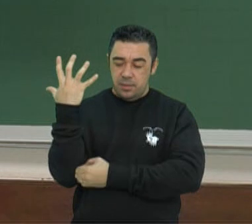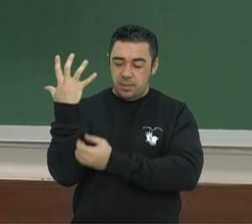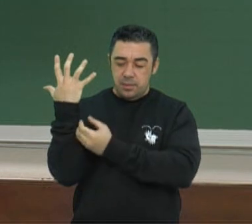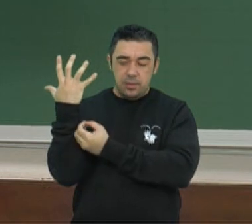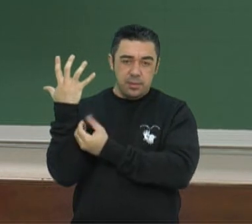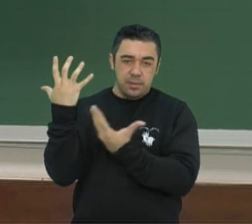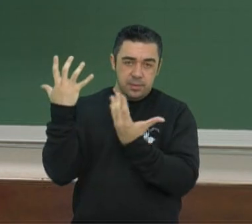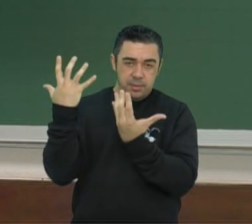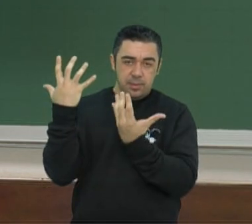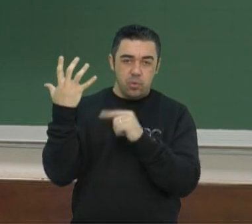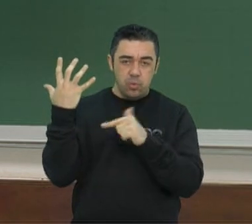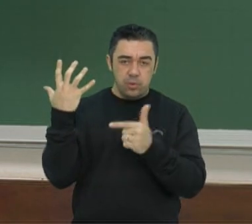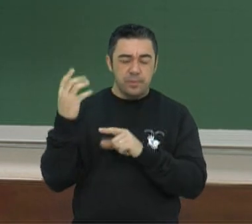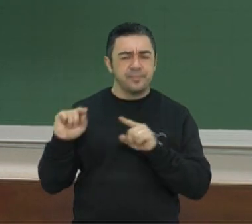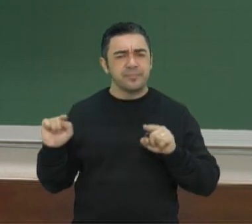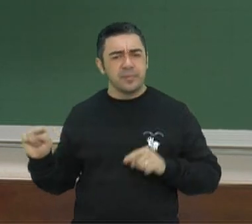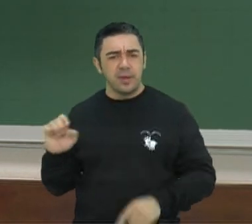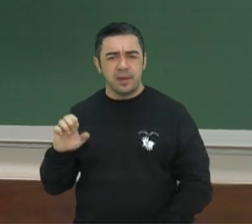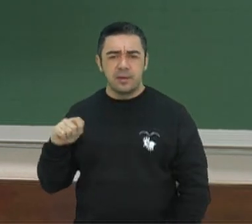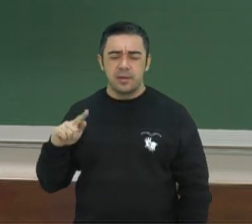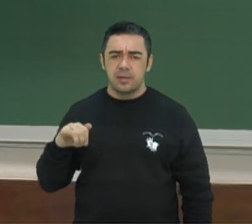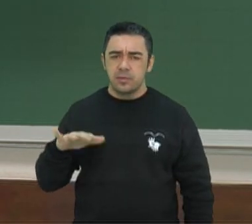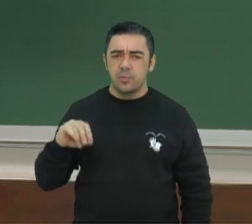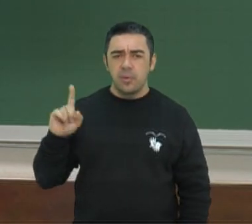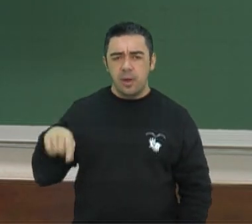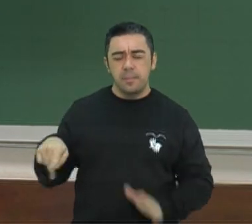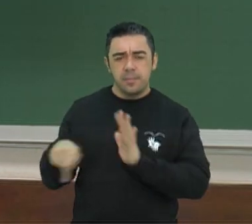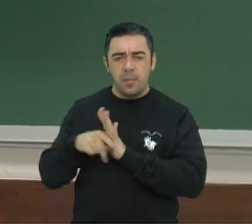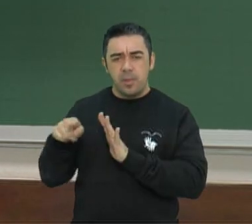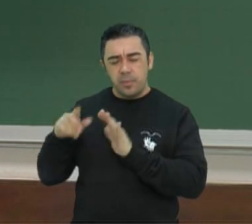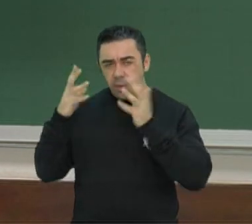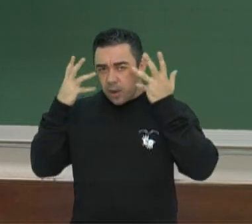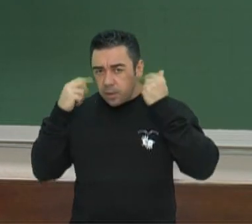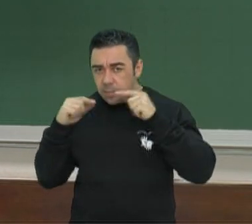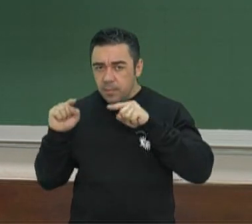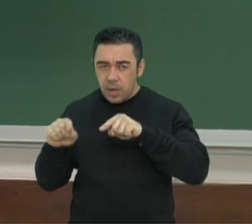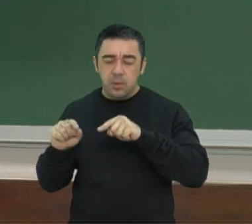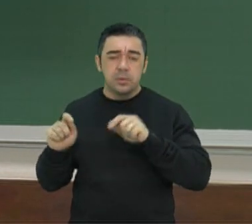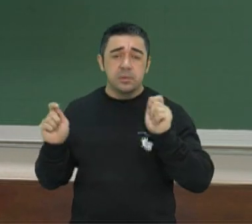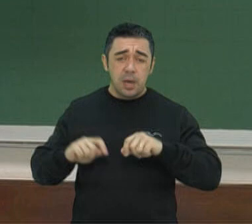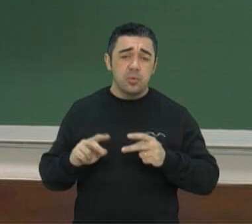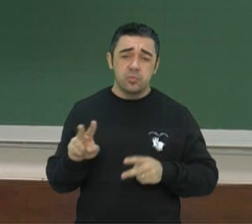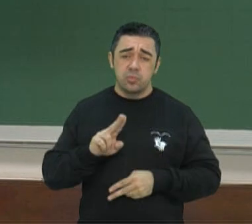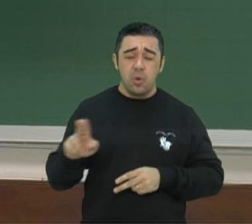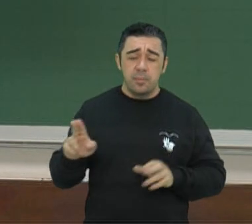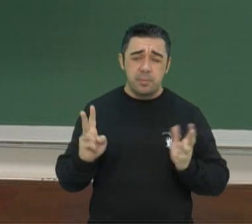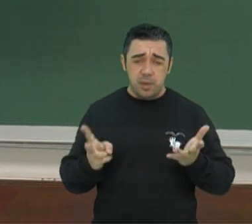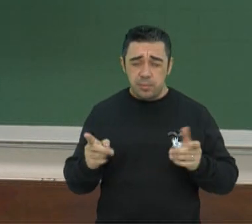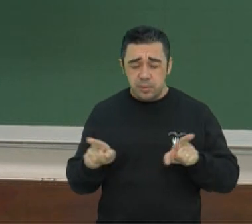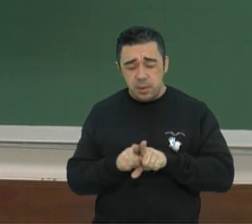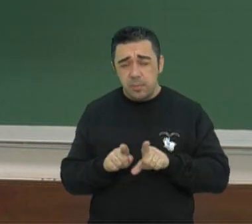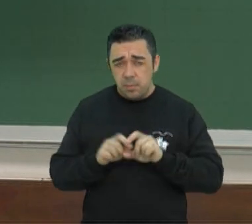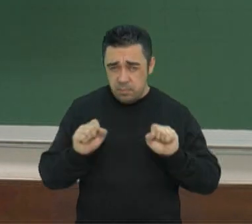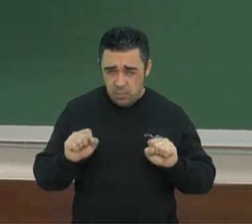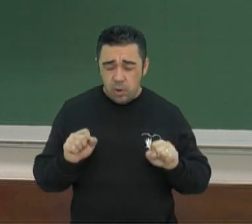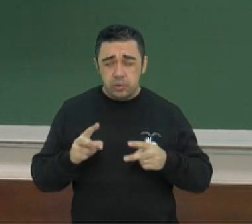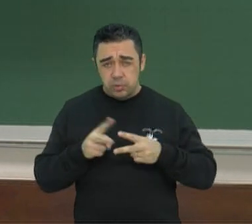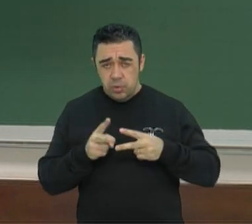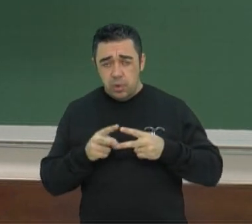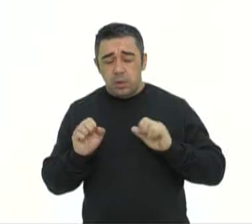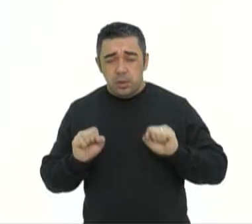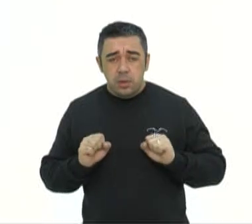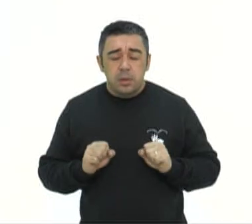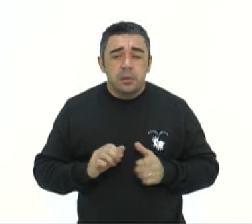fala em inquilinismo, geralmente a gente remete a animal, tá? Mas poderia chamar também de inquilinismo? Poderia. Tá? Pode aparecer assim também.